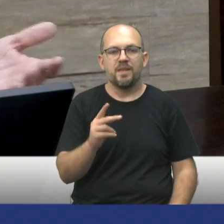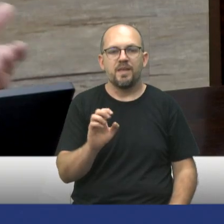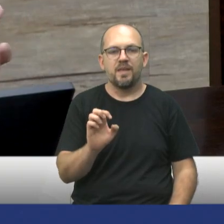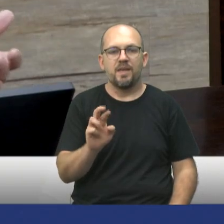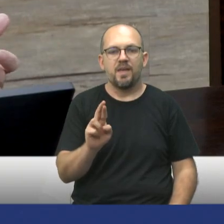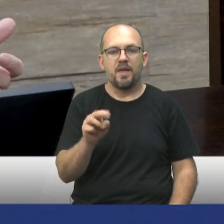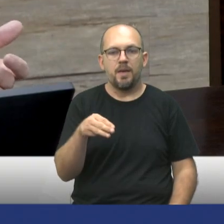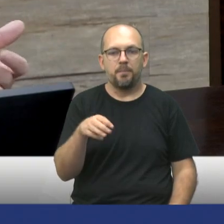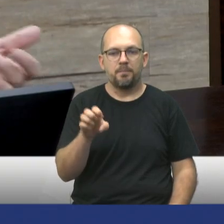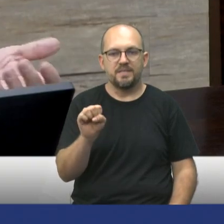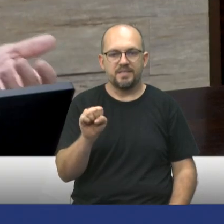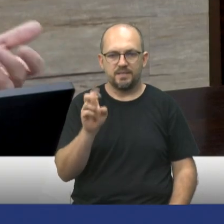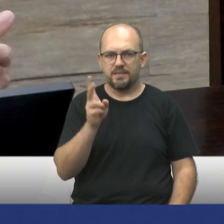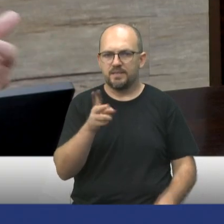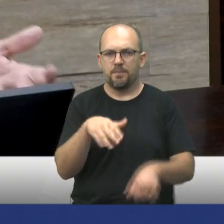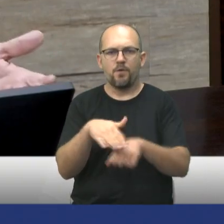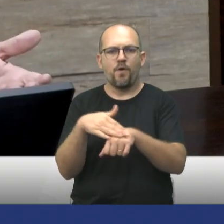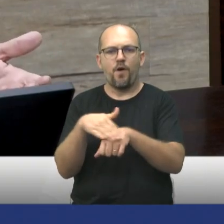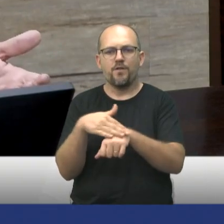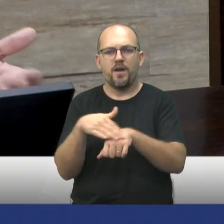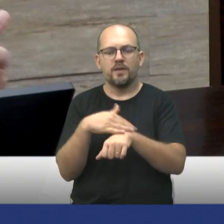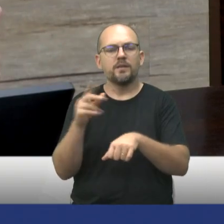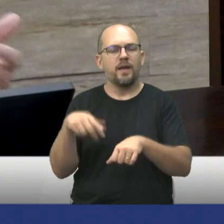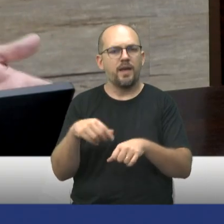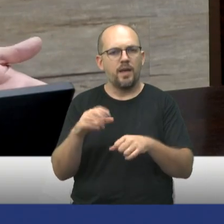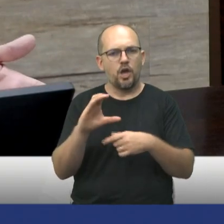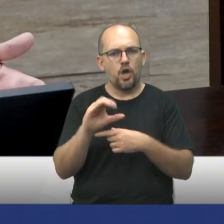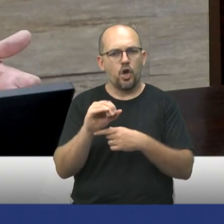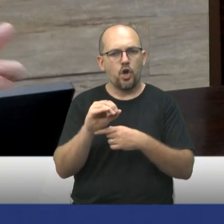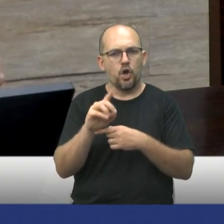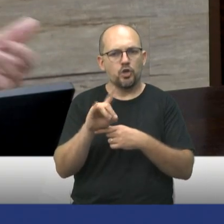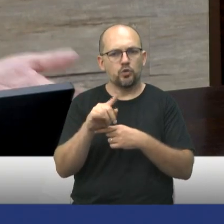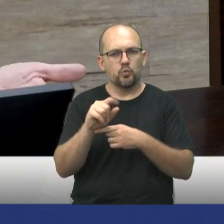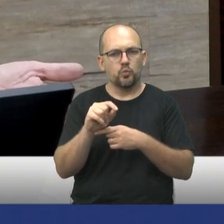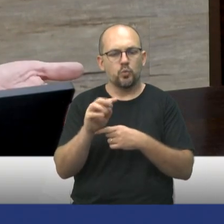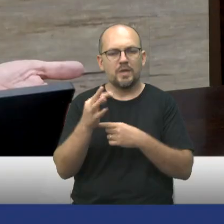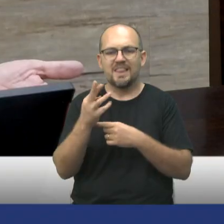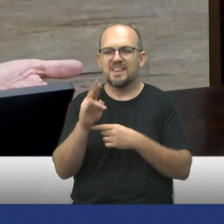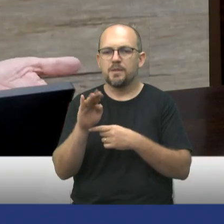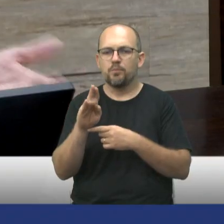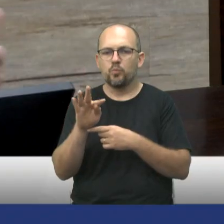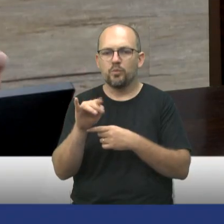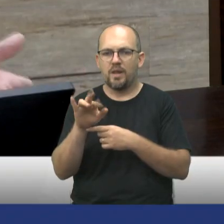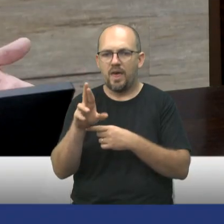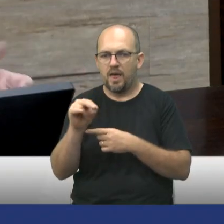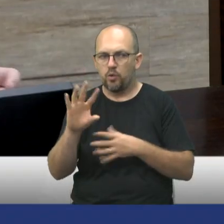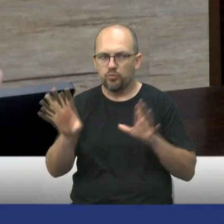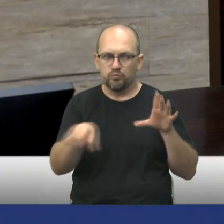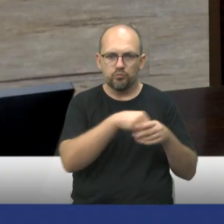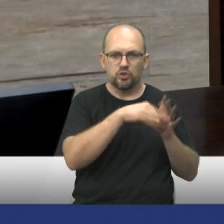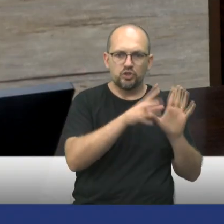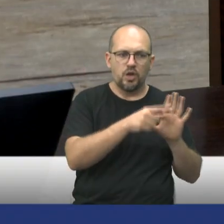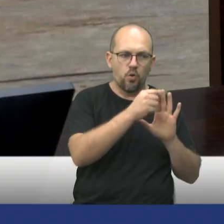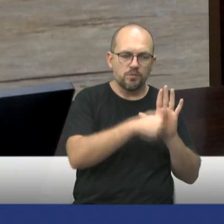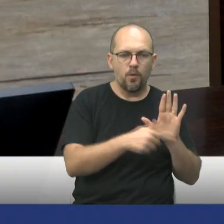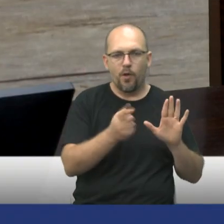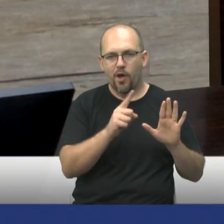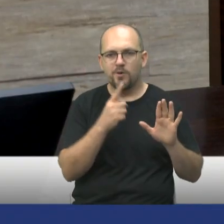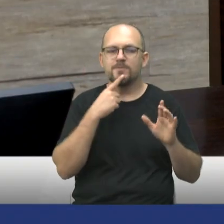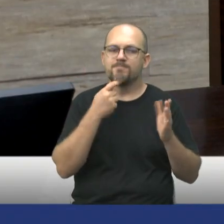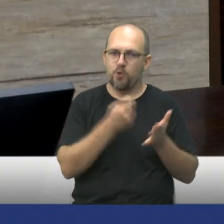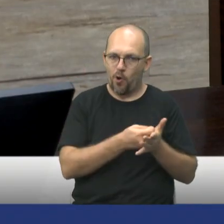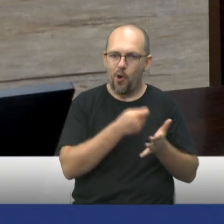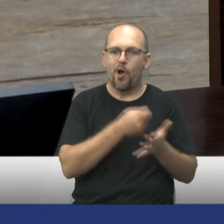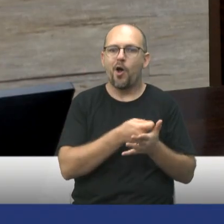conversando também, se é revisão de código tributário, código de obras, foi colocado no orçamento, nós temos que fazer, isso é